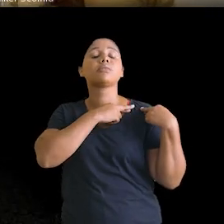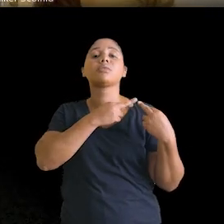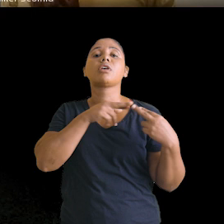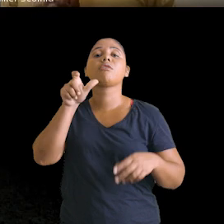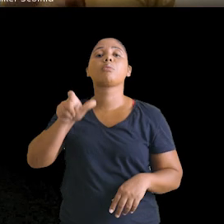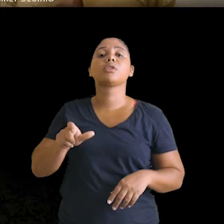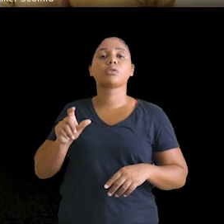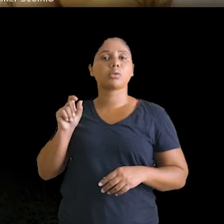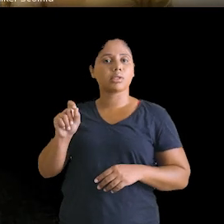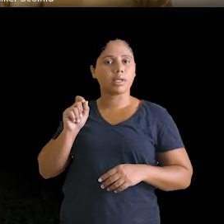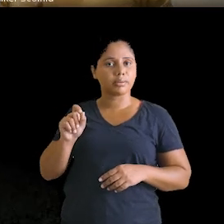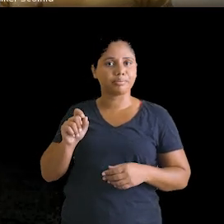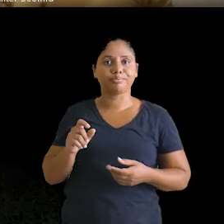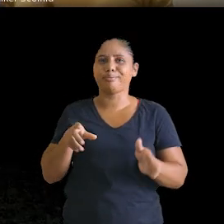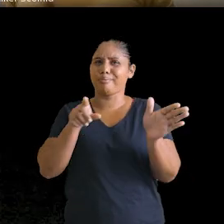trans, ele pode ter mais de